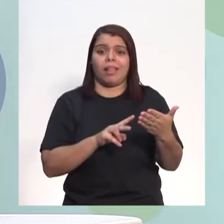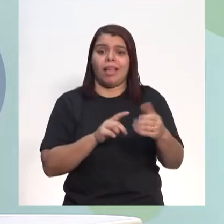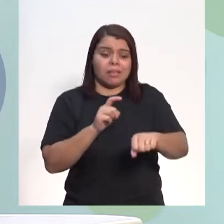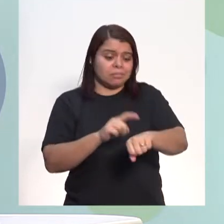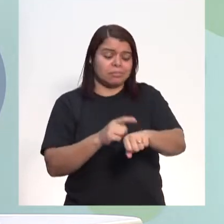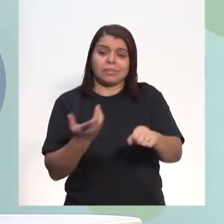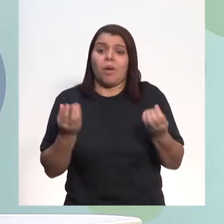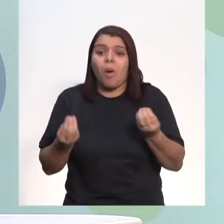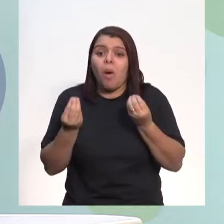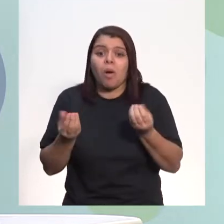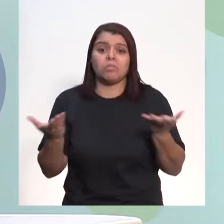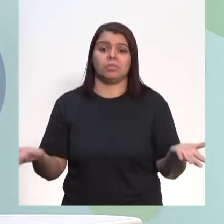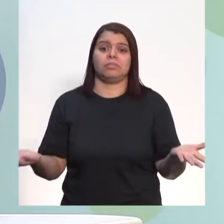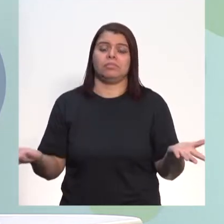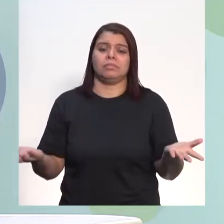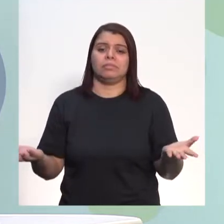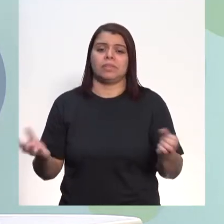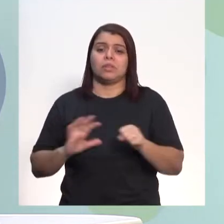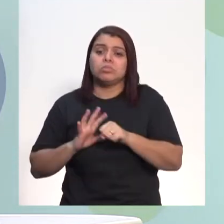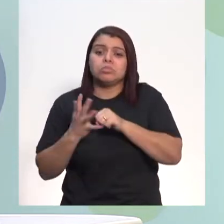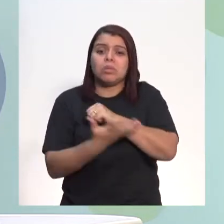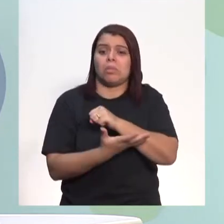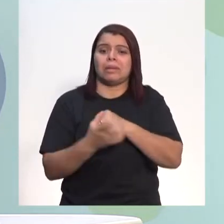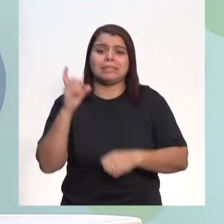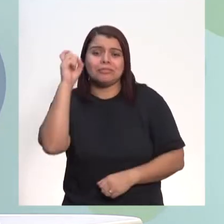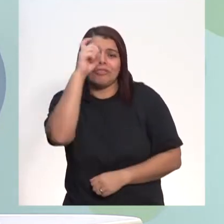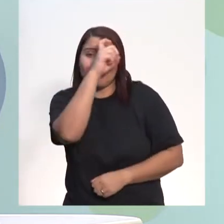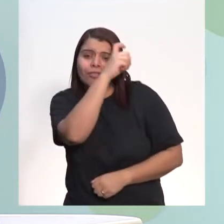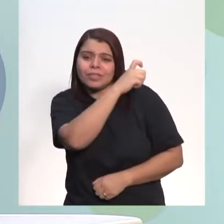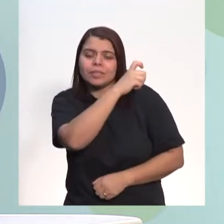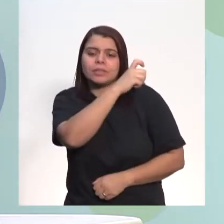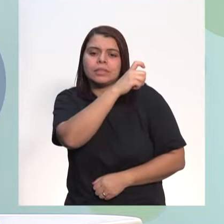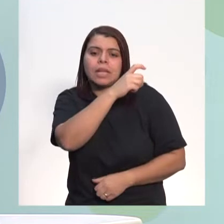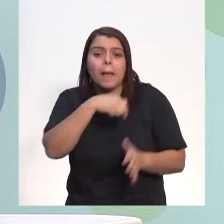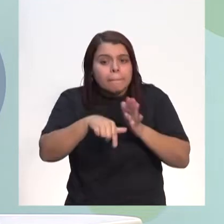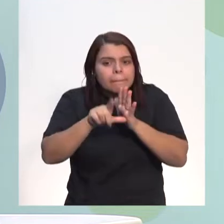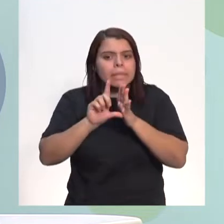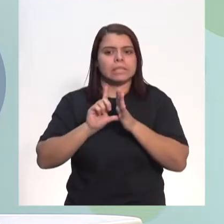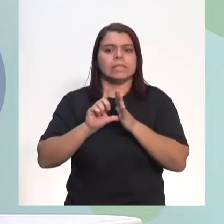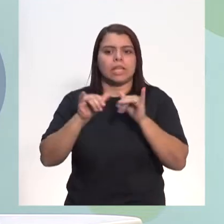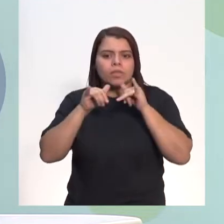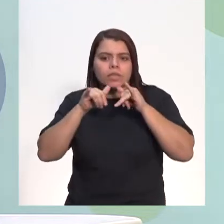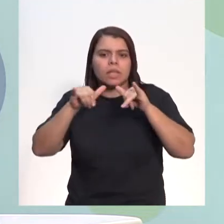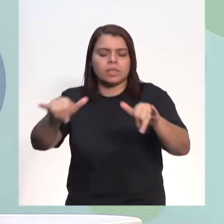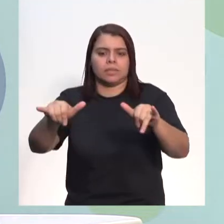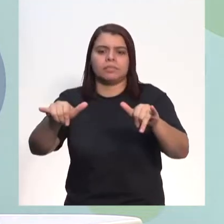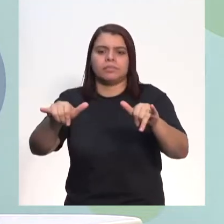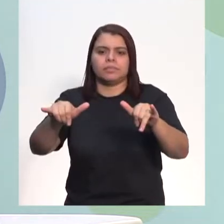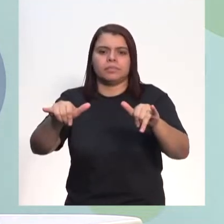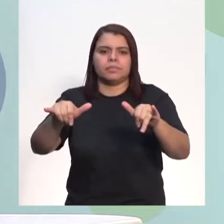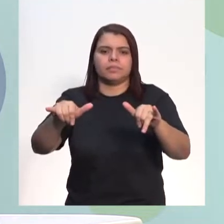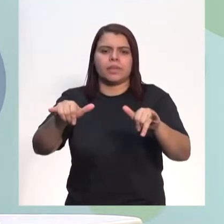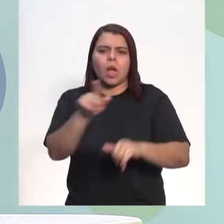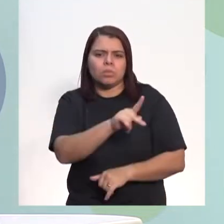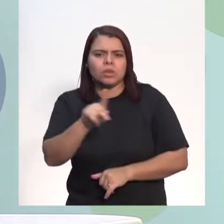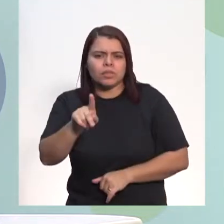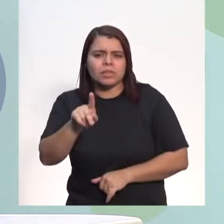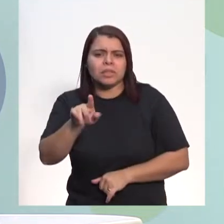alfabetização especificamente. Mas antes eu só vou dar um recadinho geral aqui, que o pessoal está pedindo os slides da TPC.